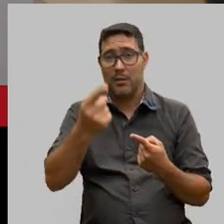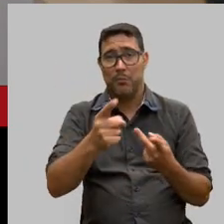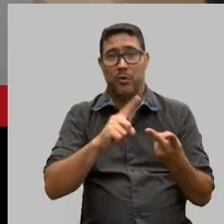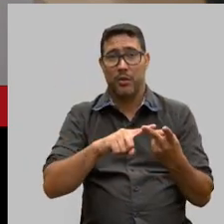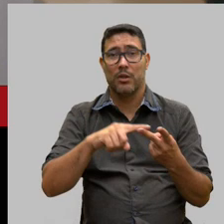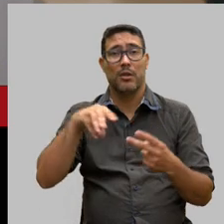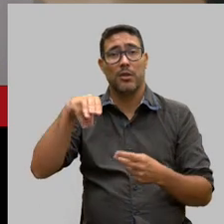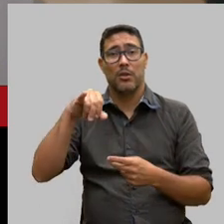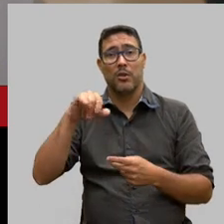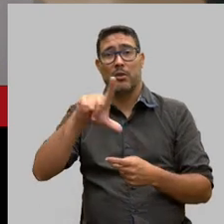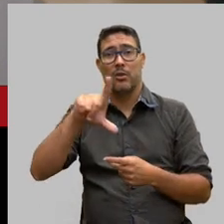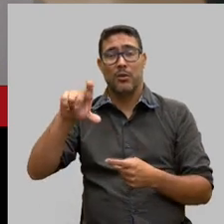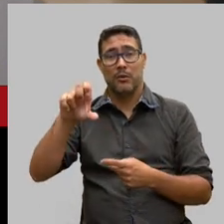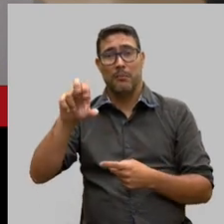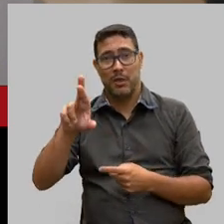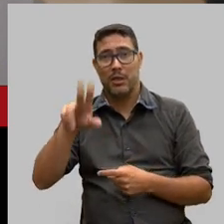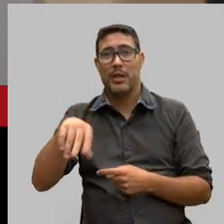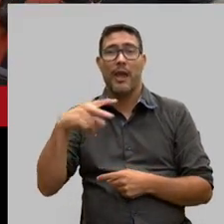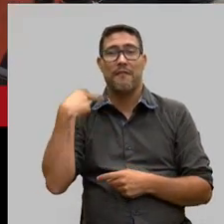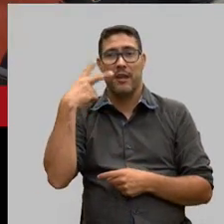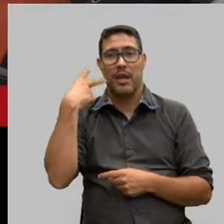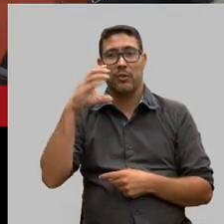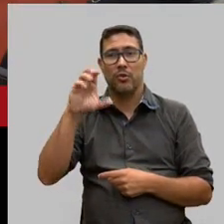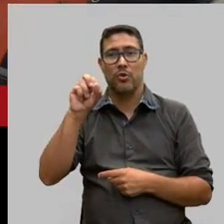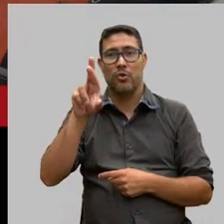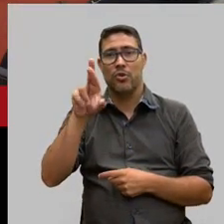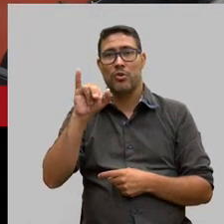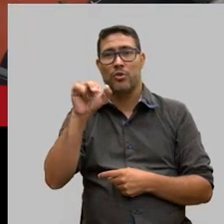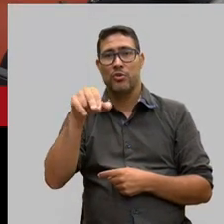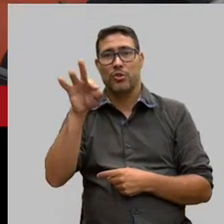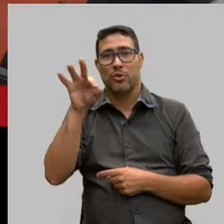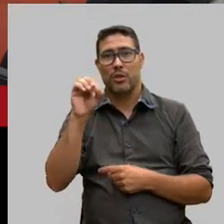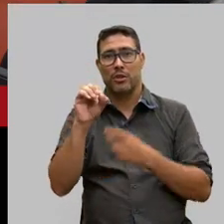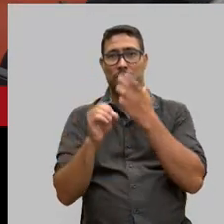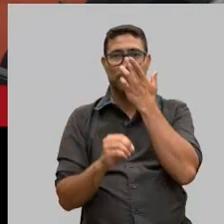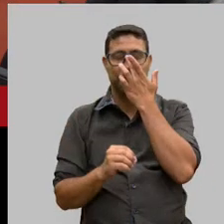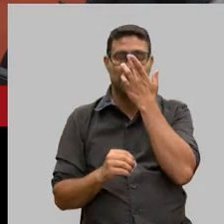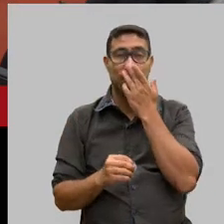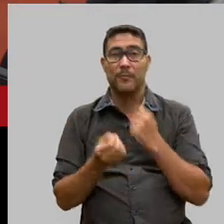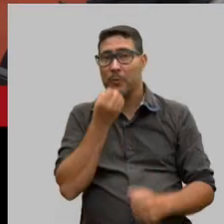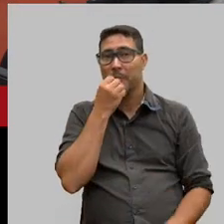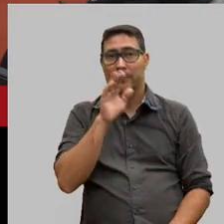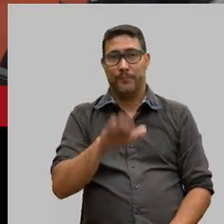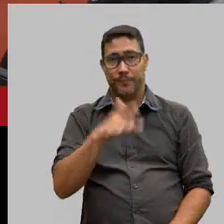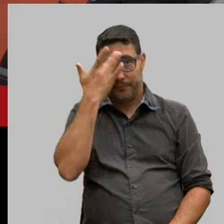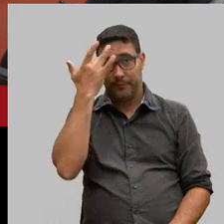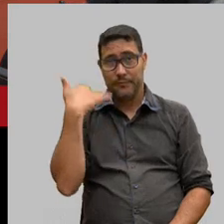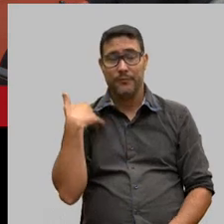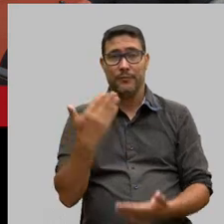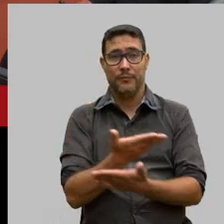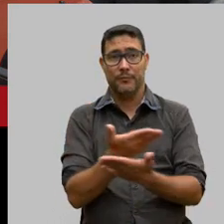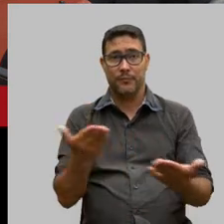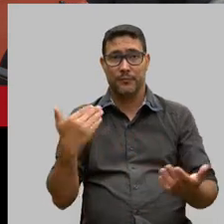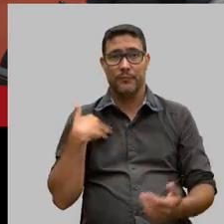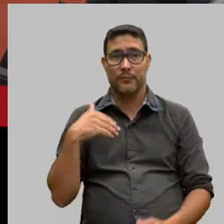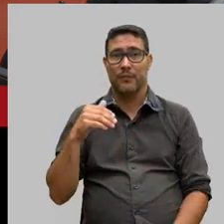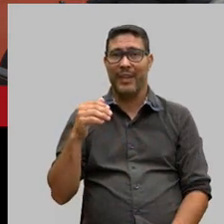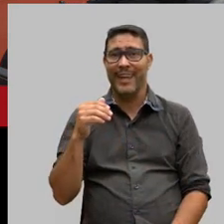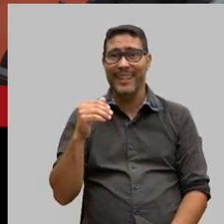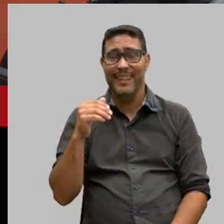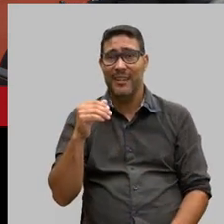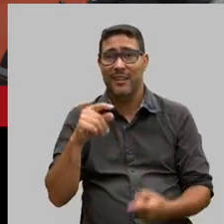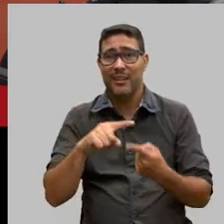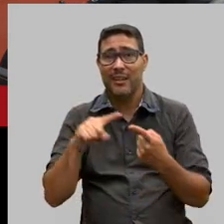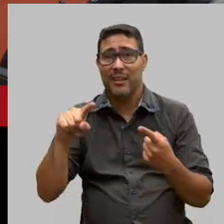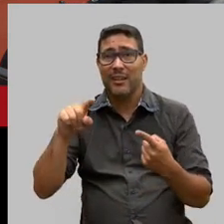Miller que é vereador de Corinto eh Boa tarde a todas as pessoas eu sou a leteia